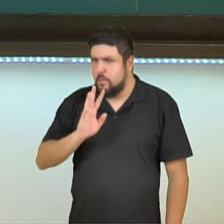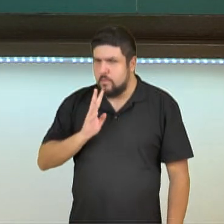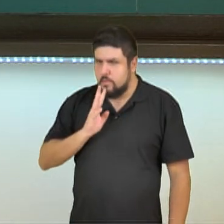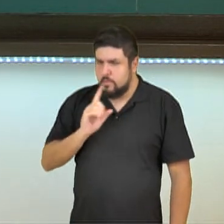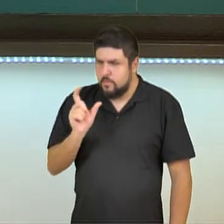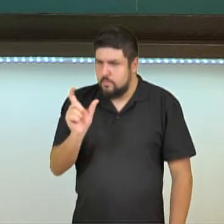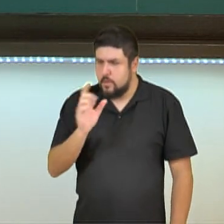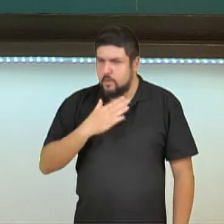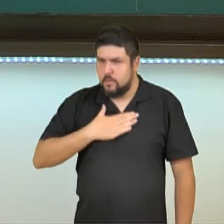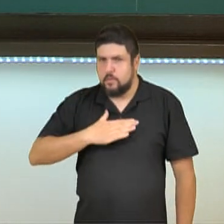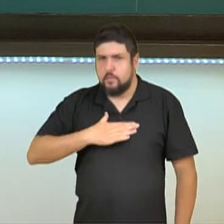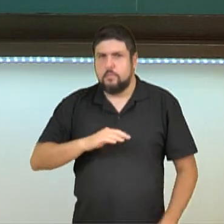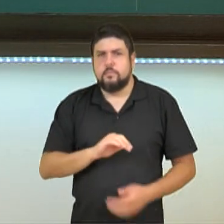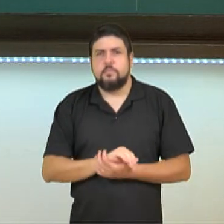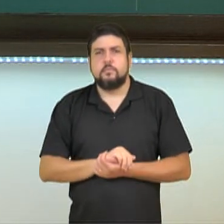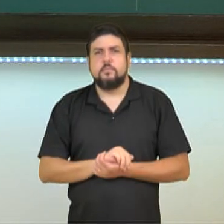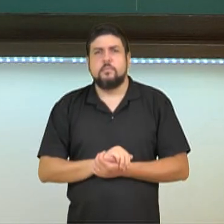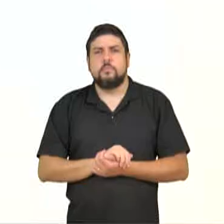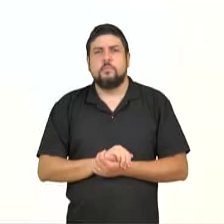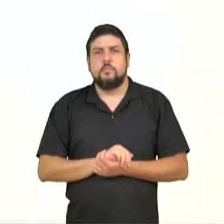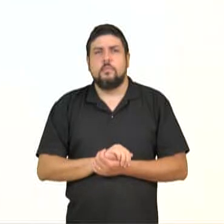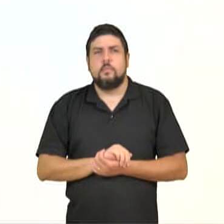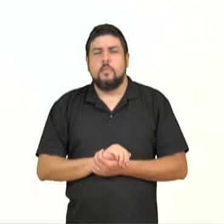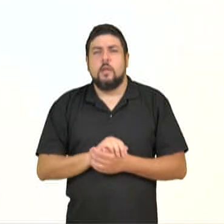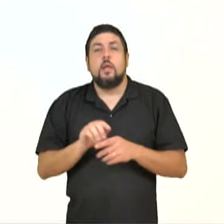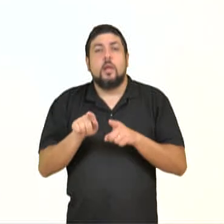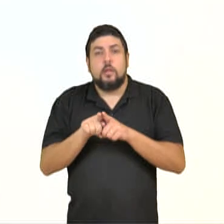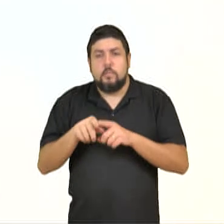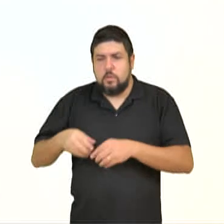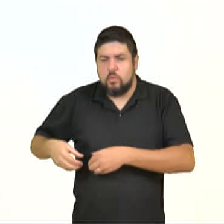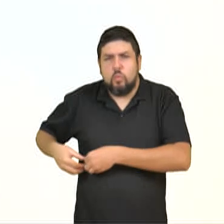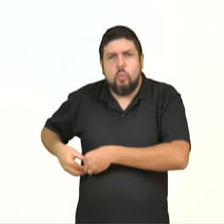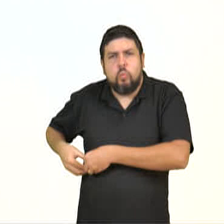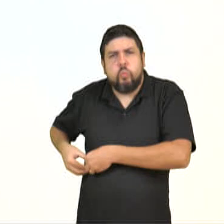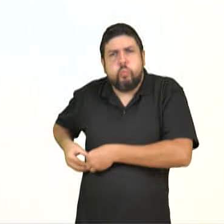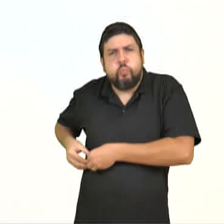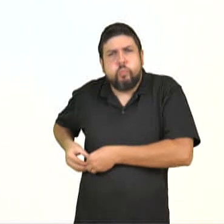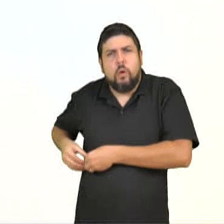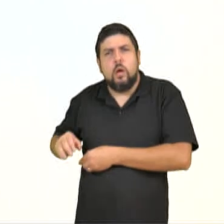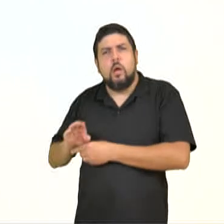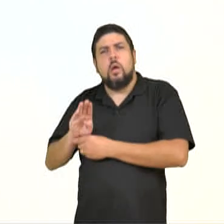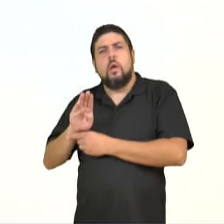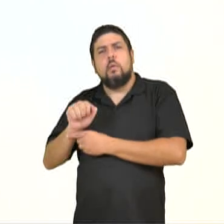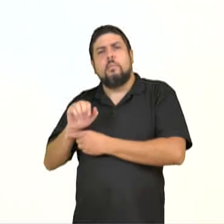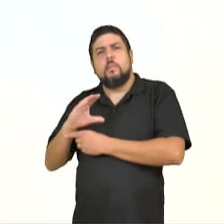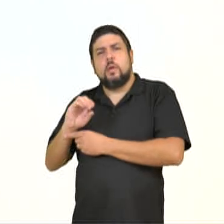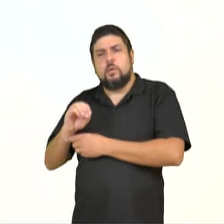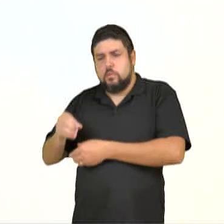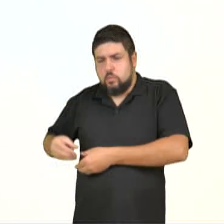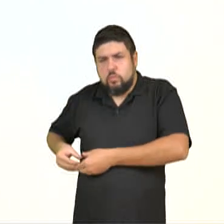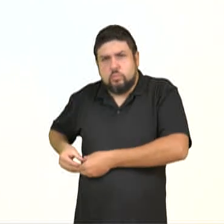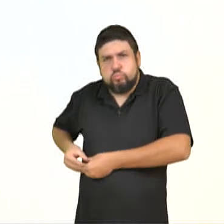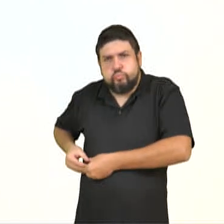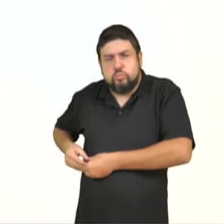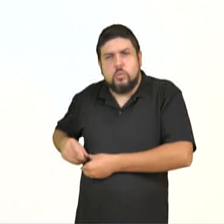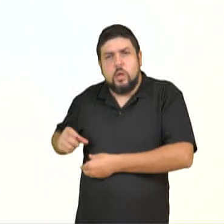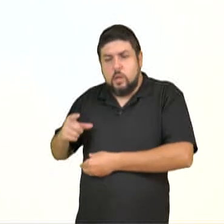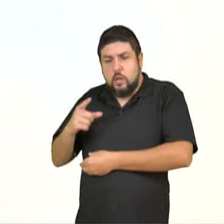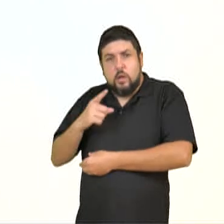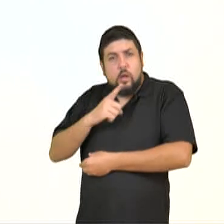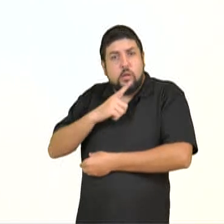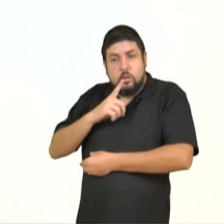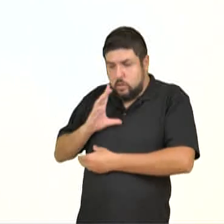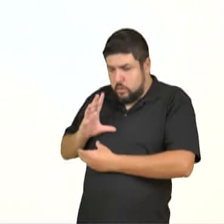slide, tá? Além disso, neste órgão, no baço, acontece ainda o armazenamento